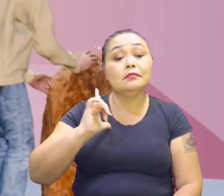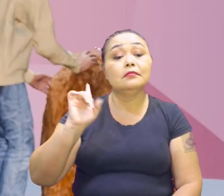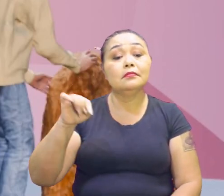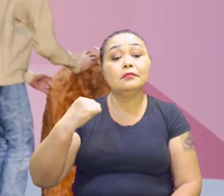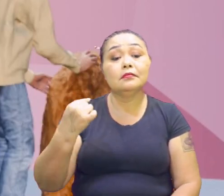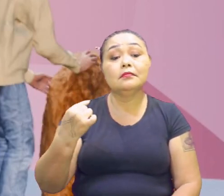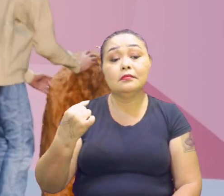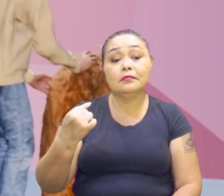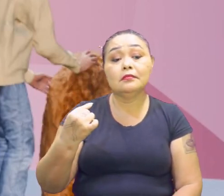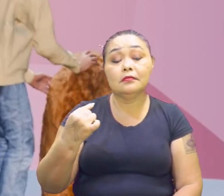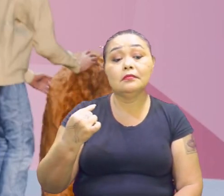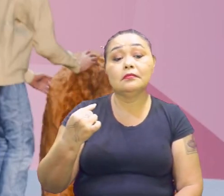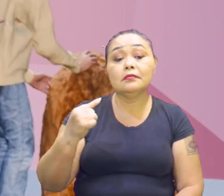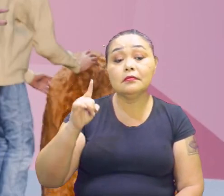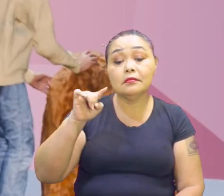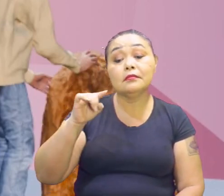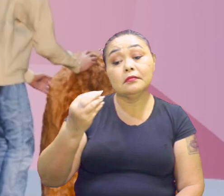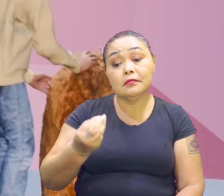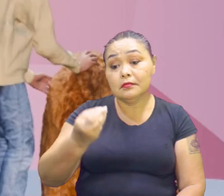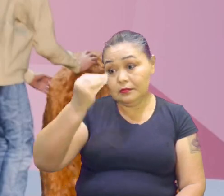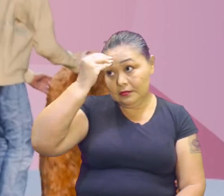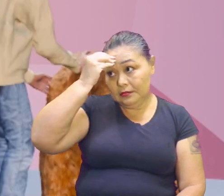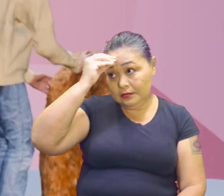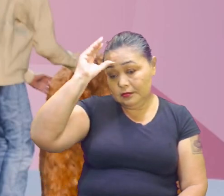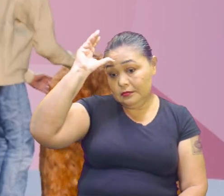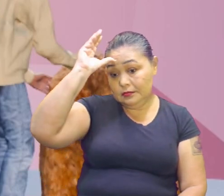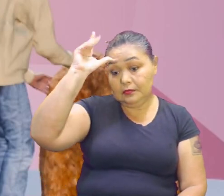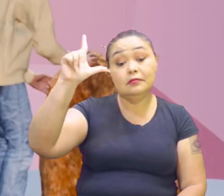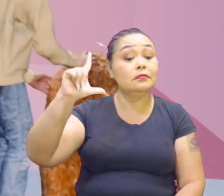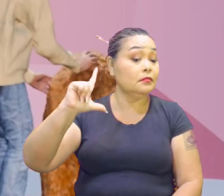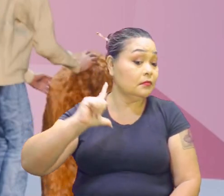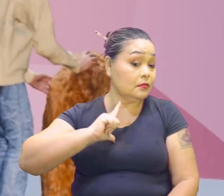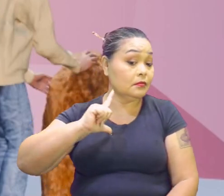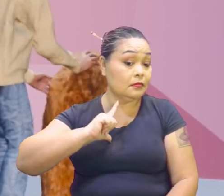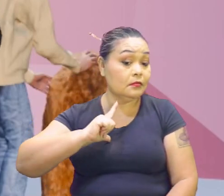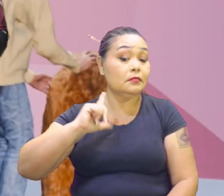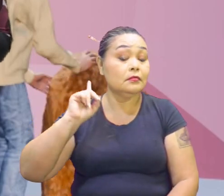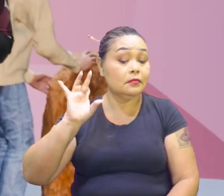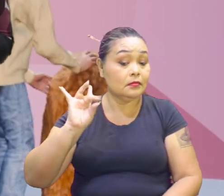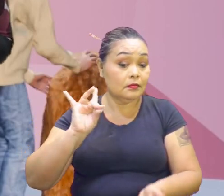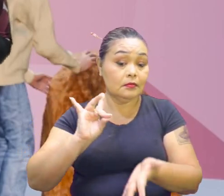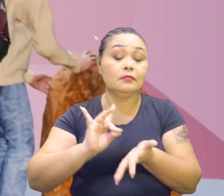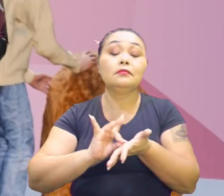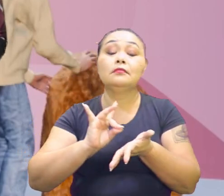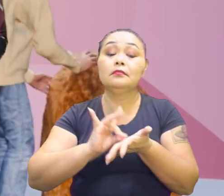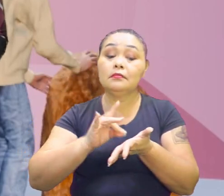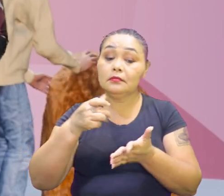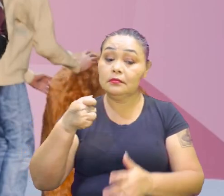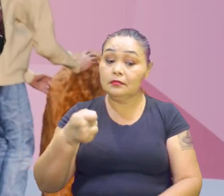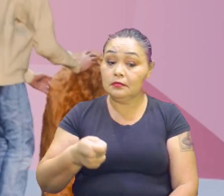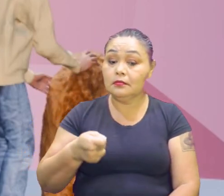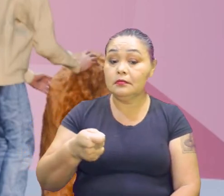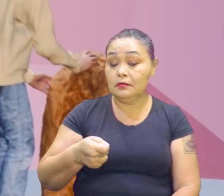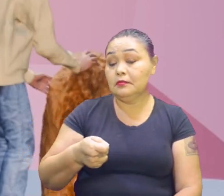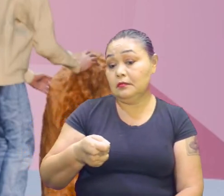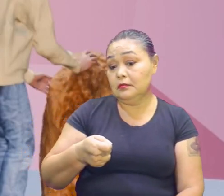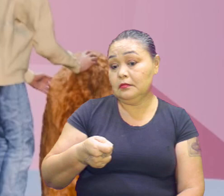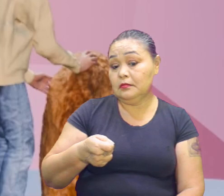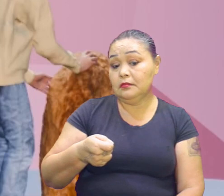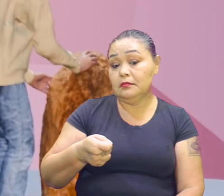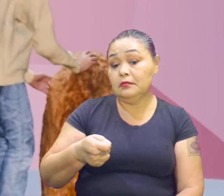Não vai beneficiar vocês. O seu conhecimento que você traz com o que realmente exige o